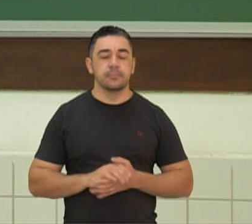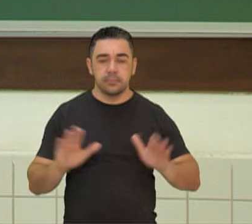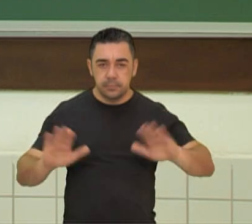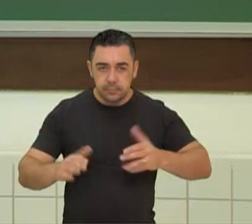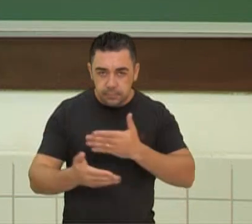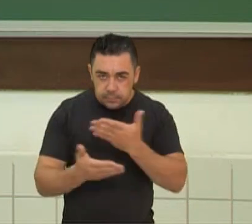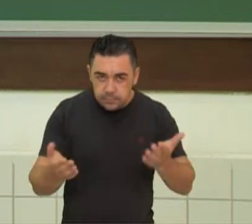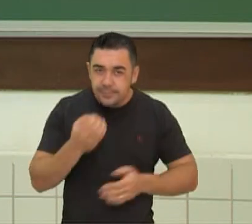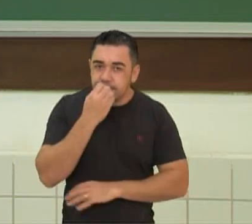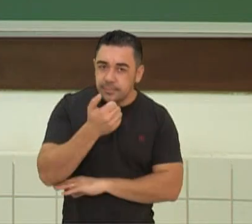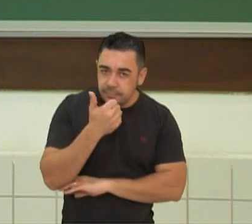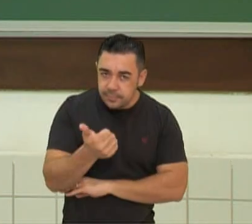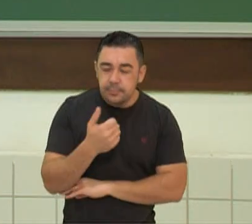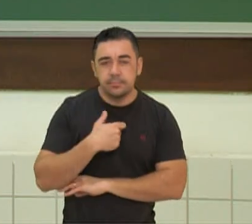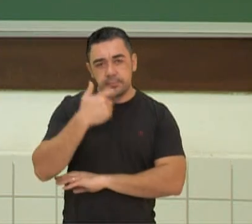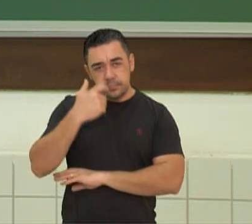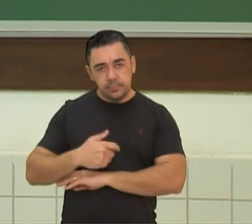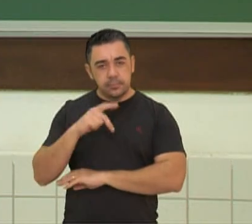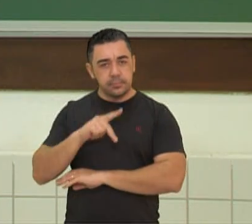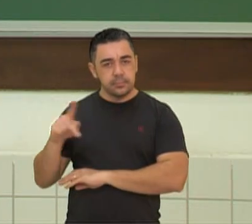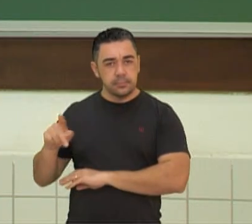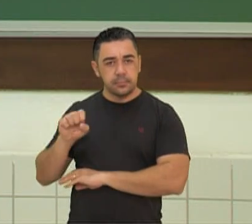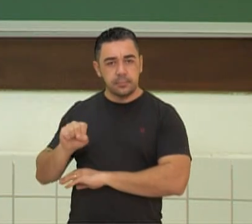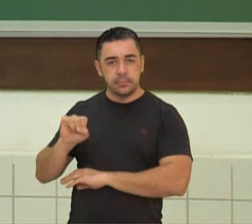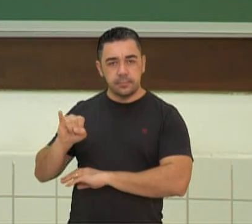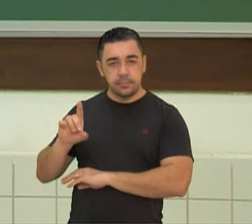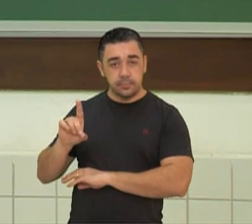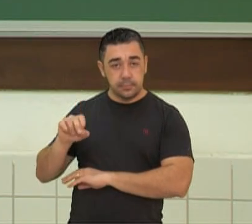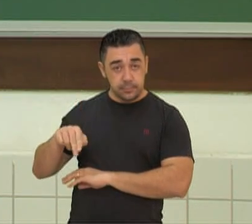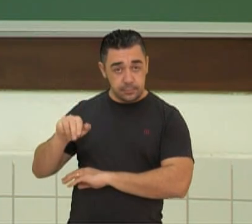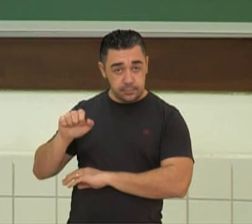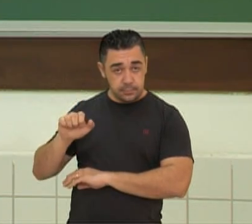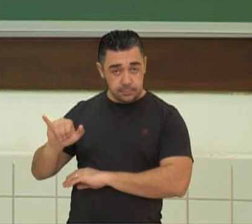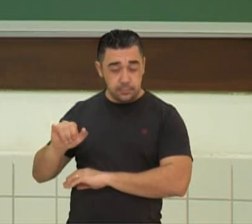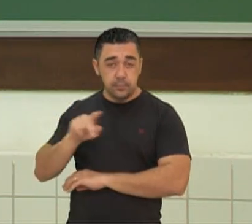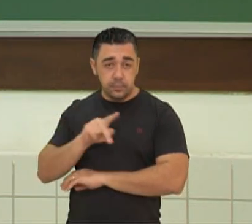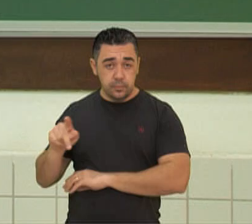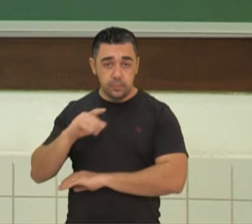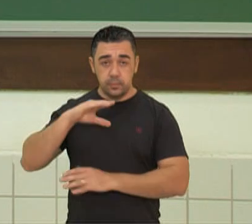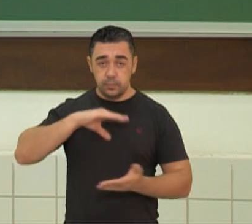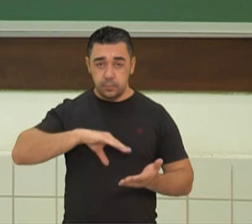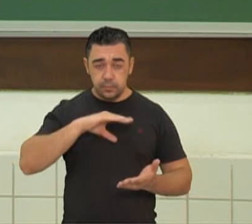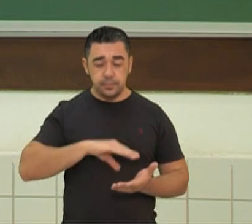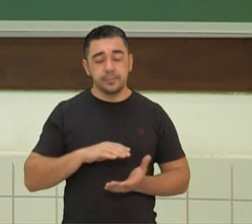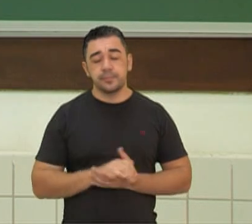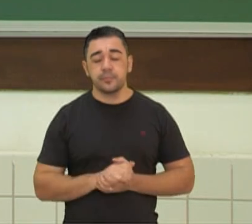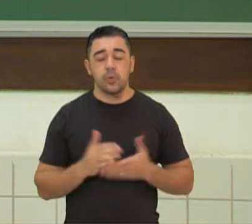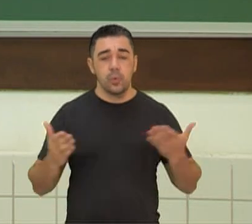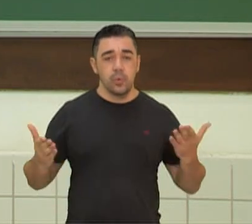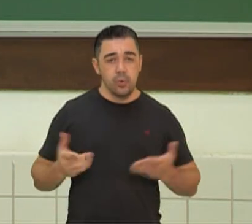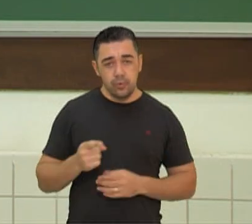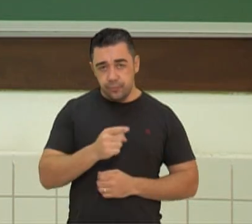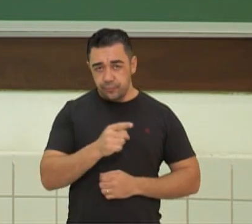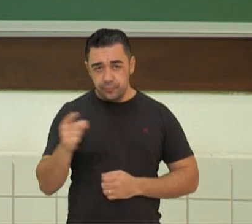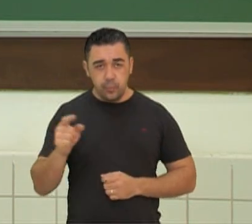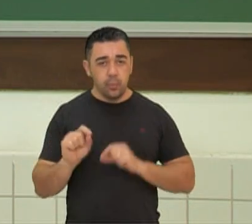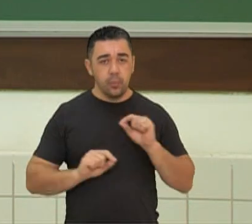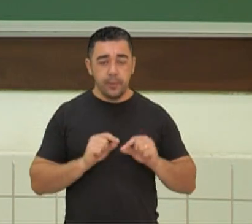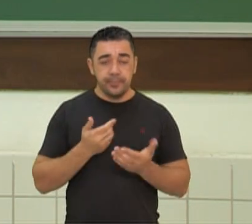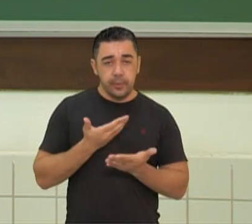Oi, pessoal, tudo bem? Eu sou o professor Sidney, sou professor de língua portuguesa. Vou trabalhar com vocês a